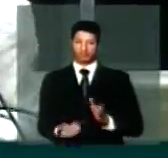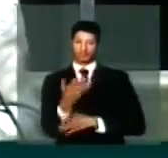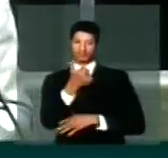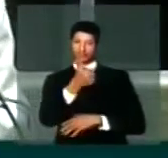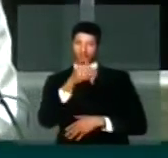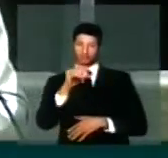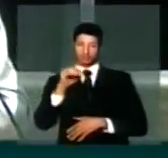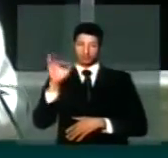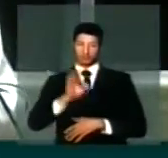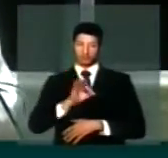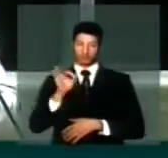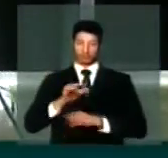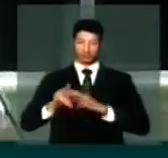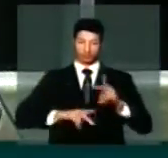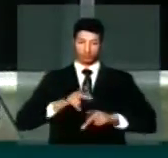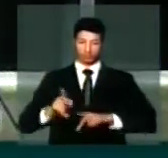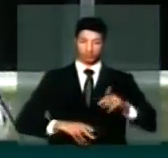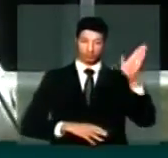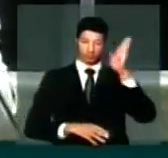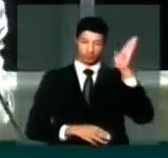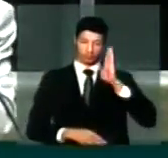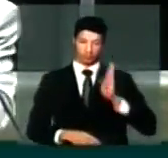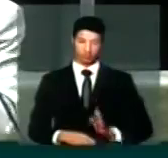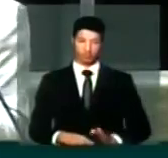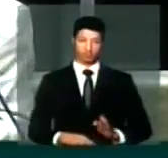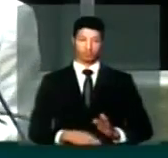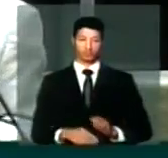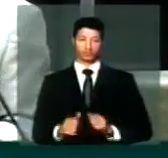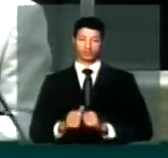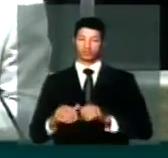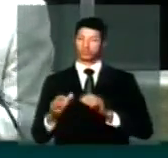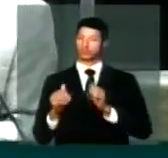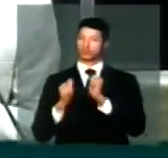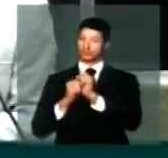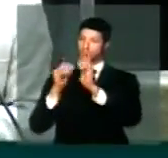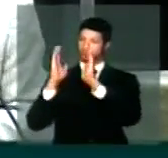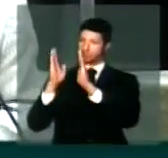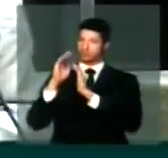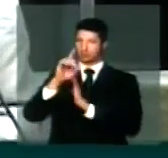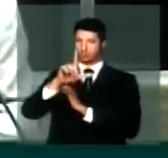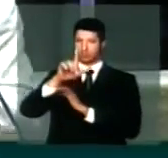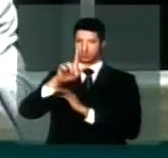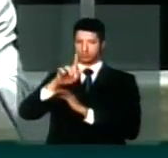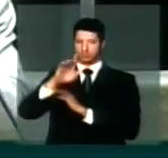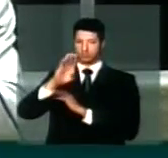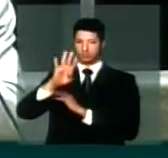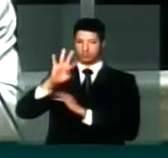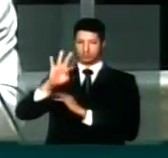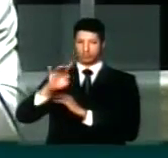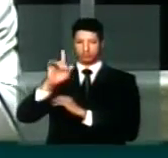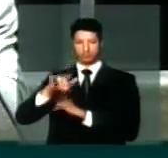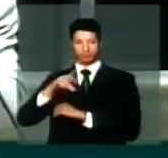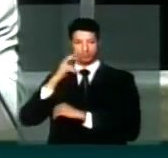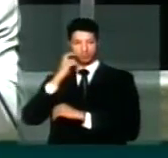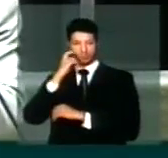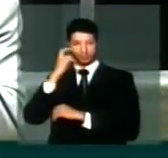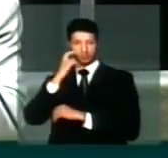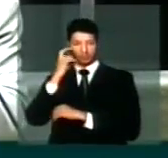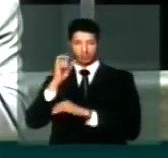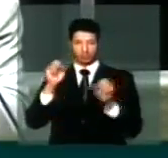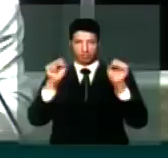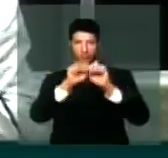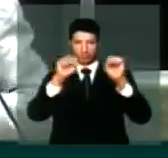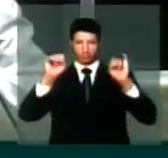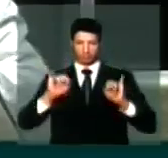que 10% dos brasileiros e brasileiras sejam do segmento LGBT, e é vergonhoso que o